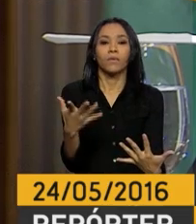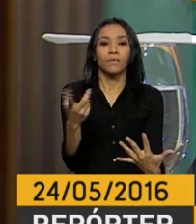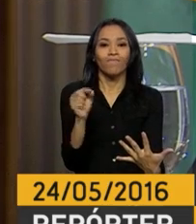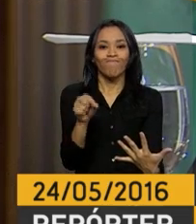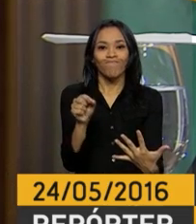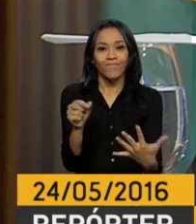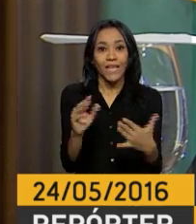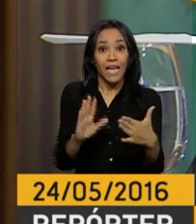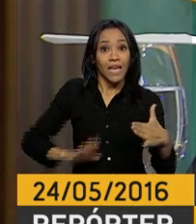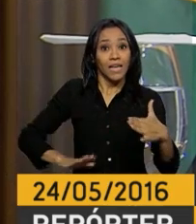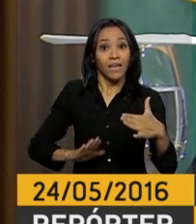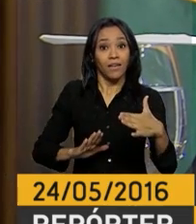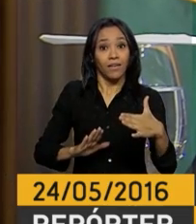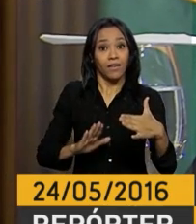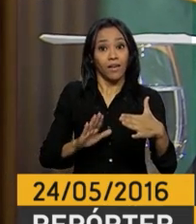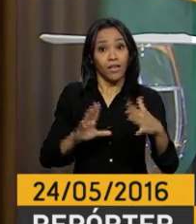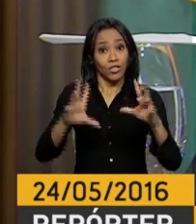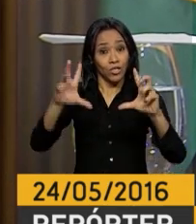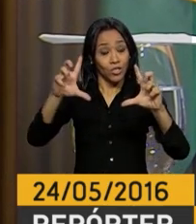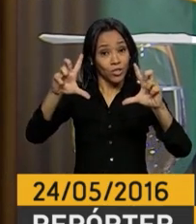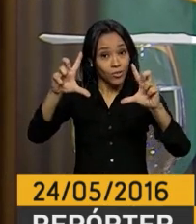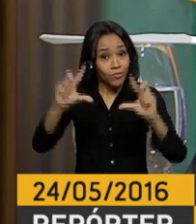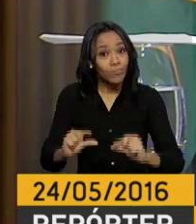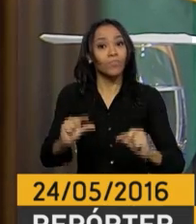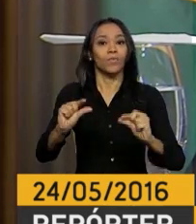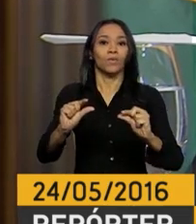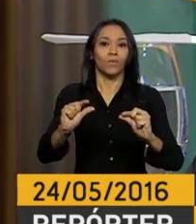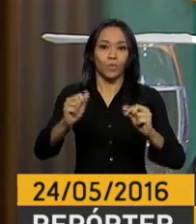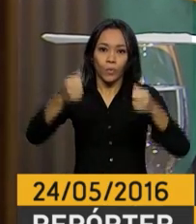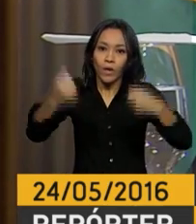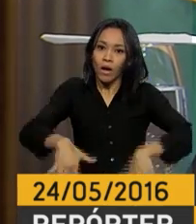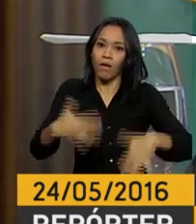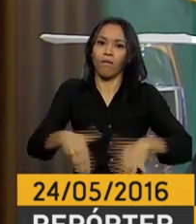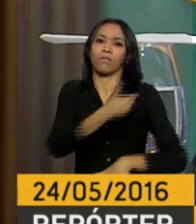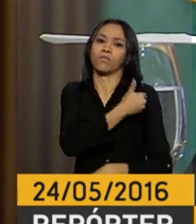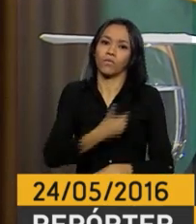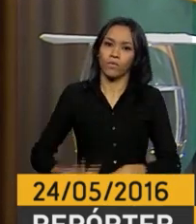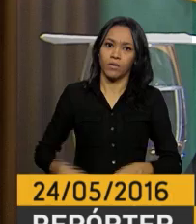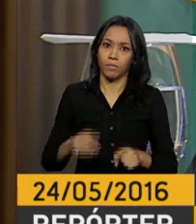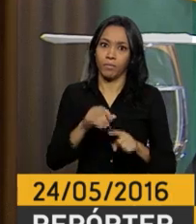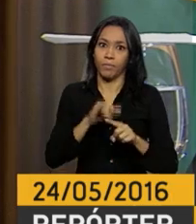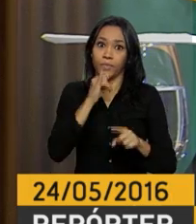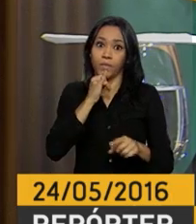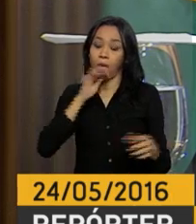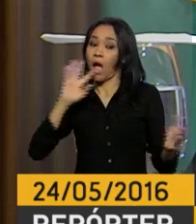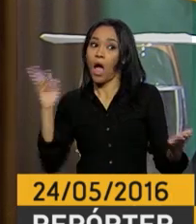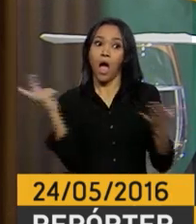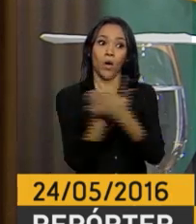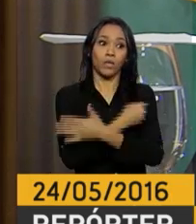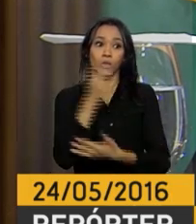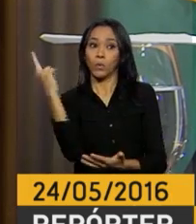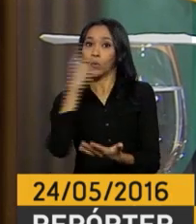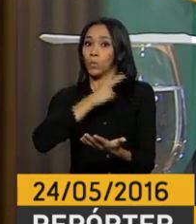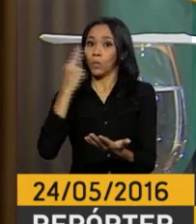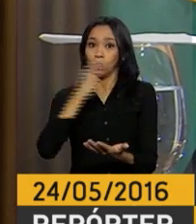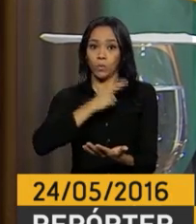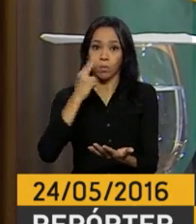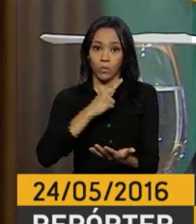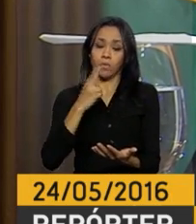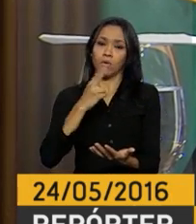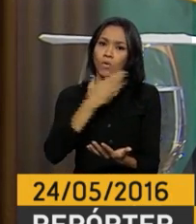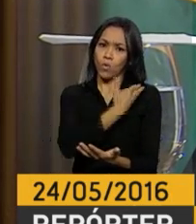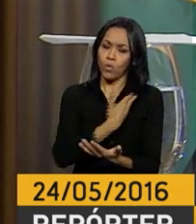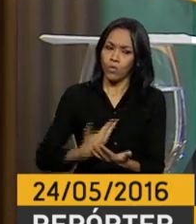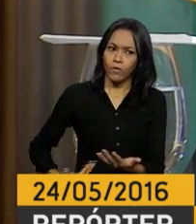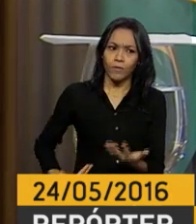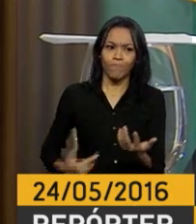o gasto, o crescimento real do gasto público. Portanto, em situações de emergência, permitirá ao Estado